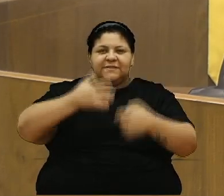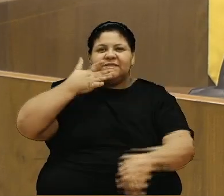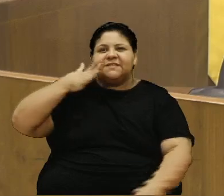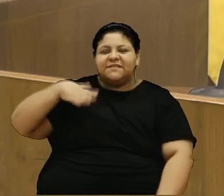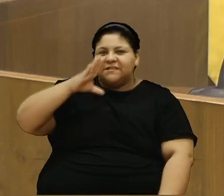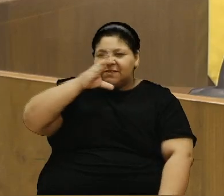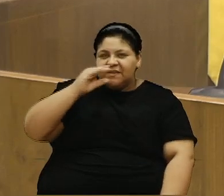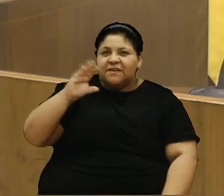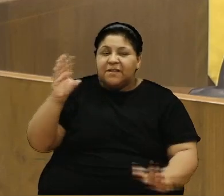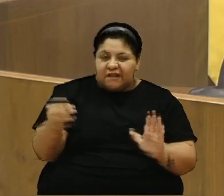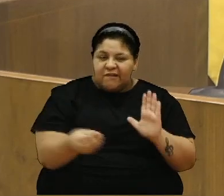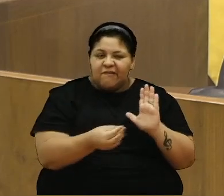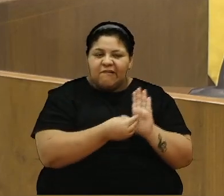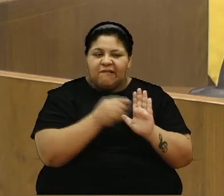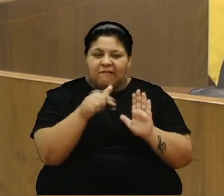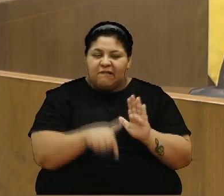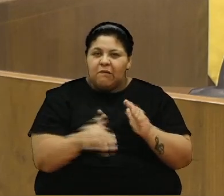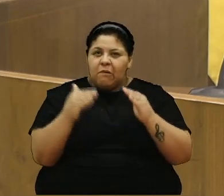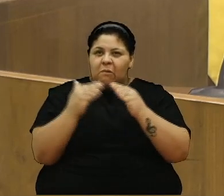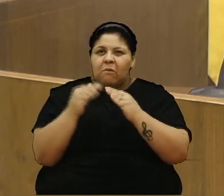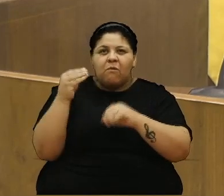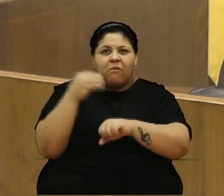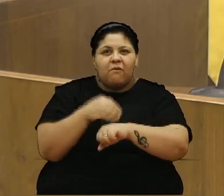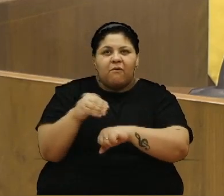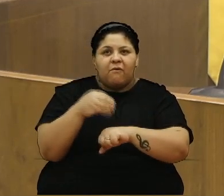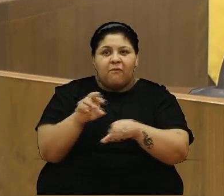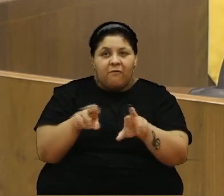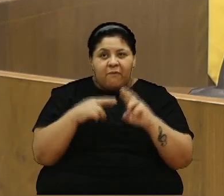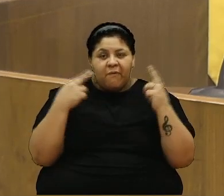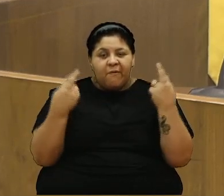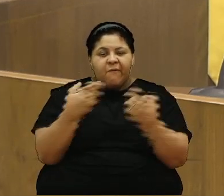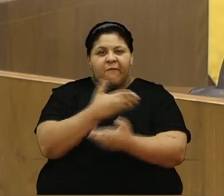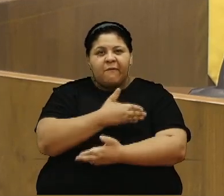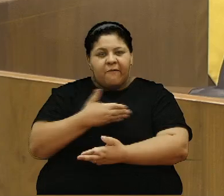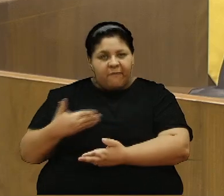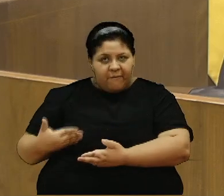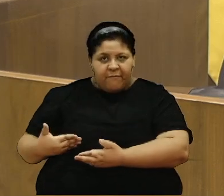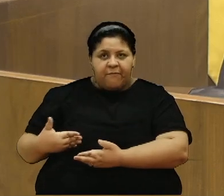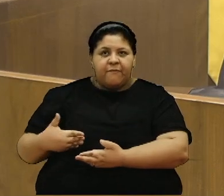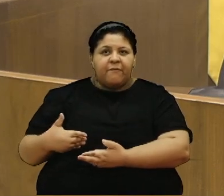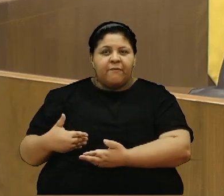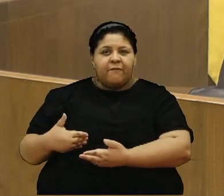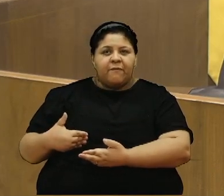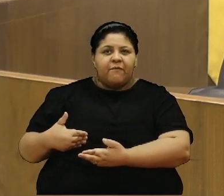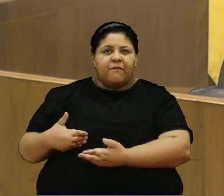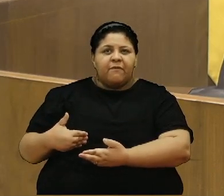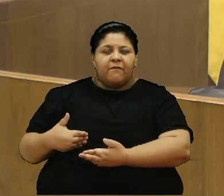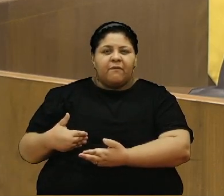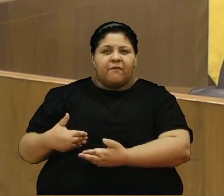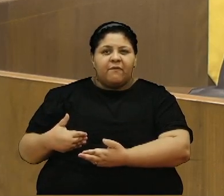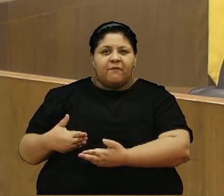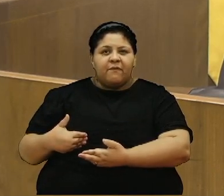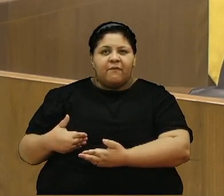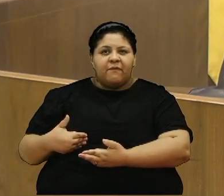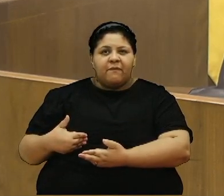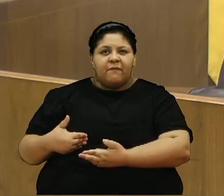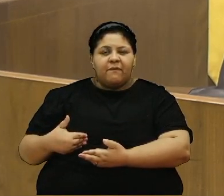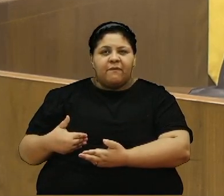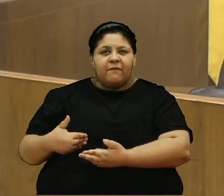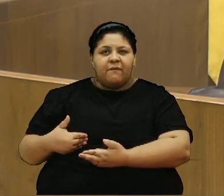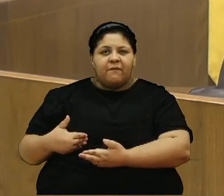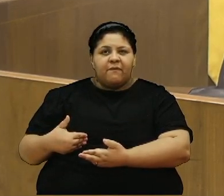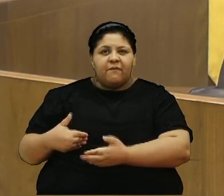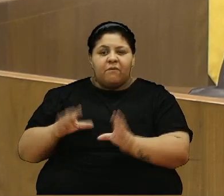lá, inclusive, que ia trazer para essa casa uma sugestão de uma reunião pública, audiência pública, sobre a